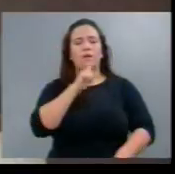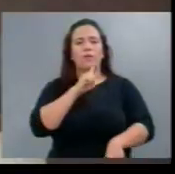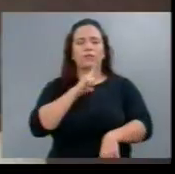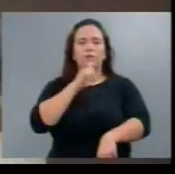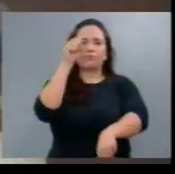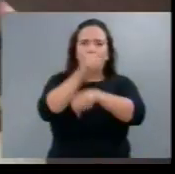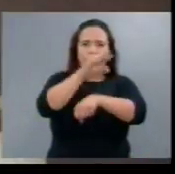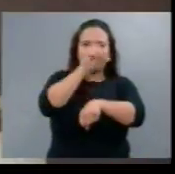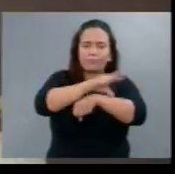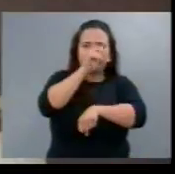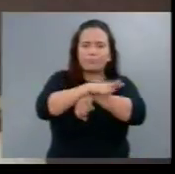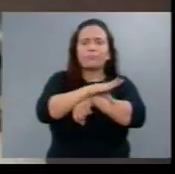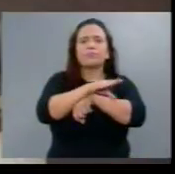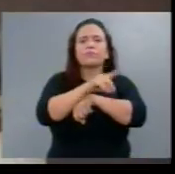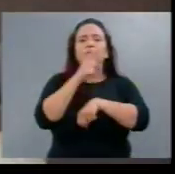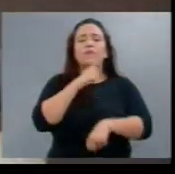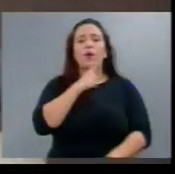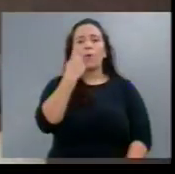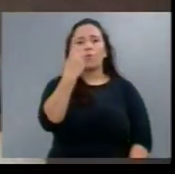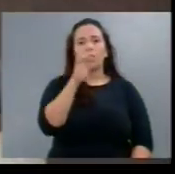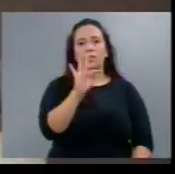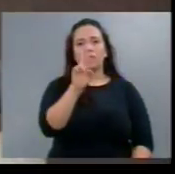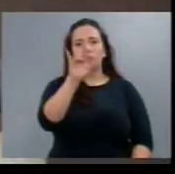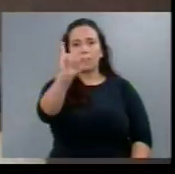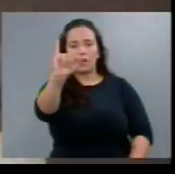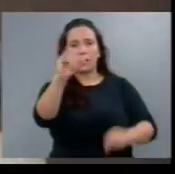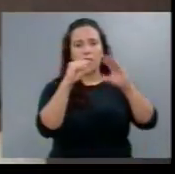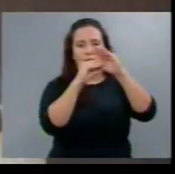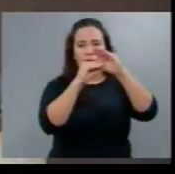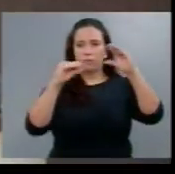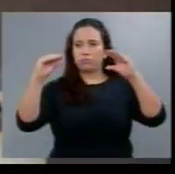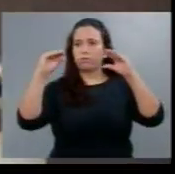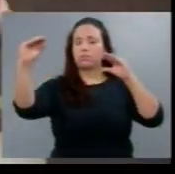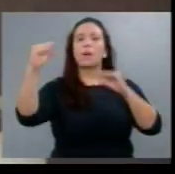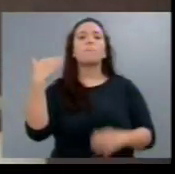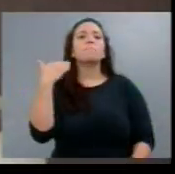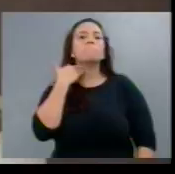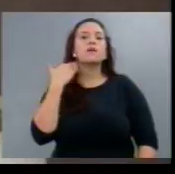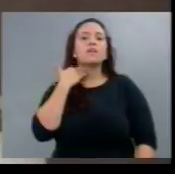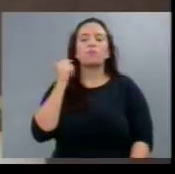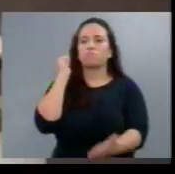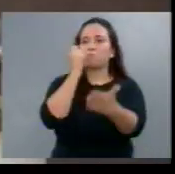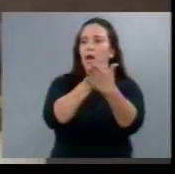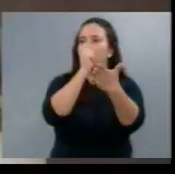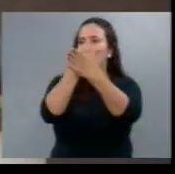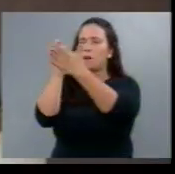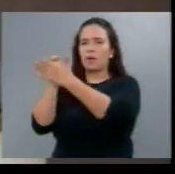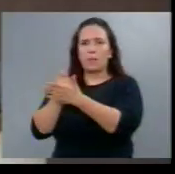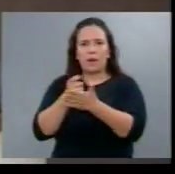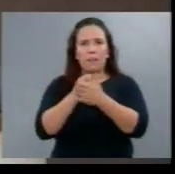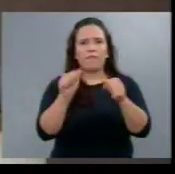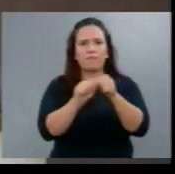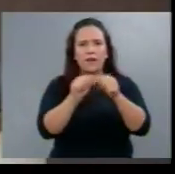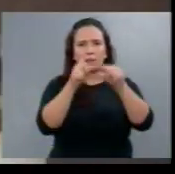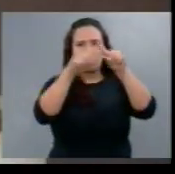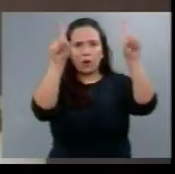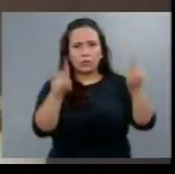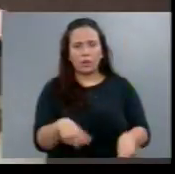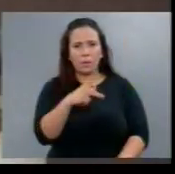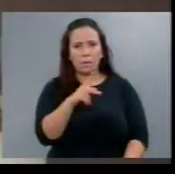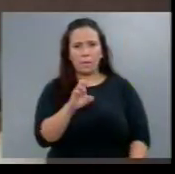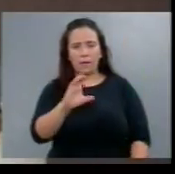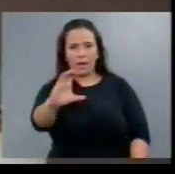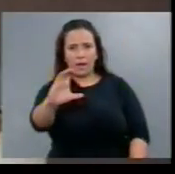cambiais, que dedica 1 trilhão de reais à banca financeira, faz uma PEC de congelamento de gastos, mas